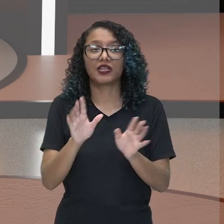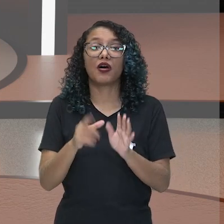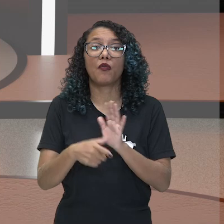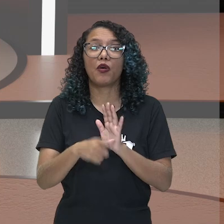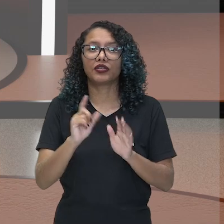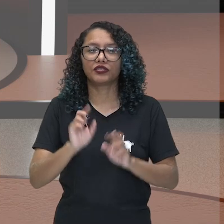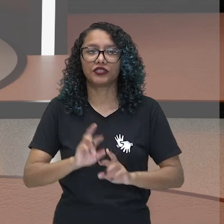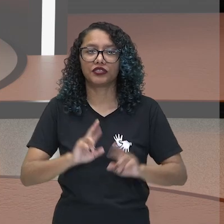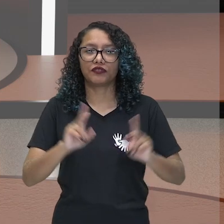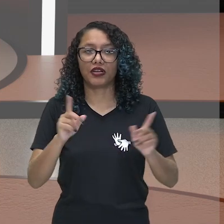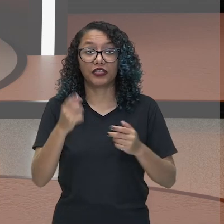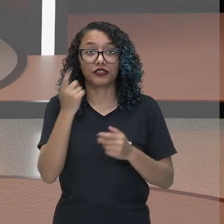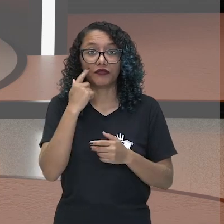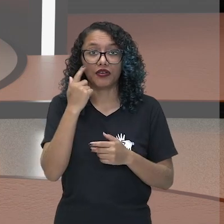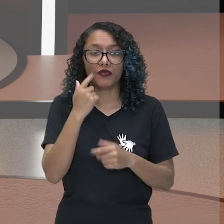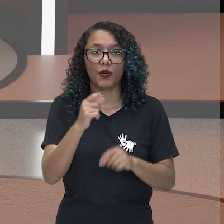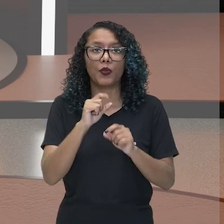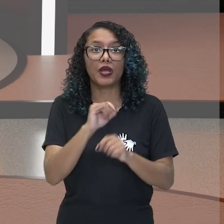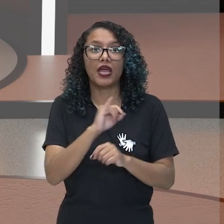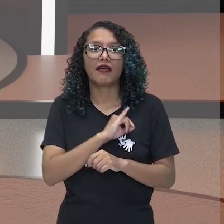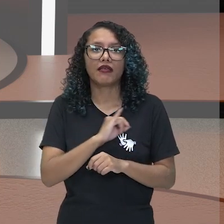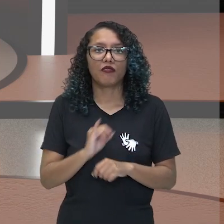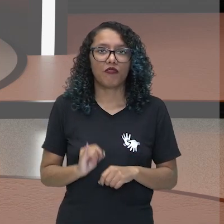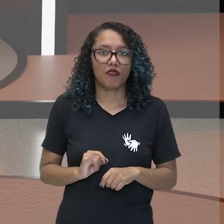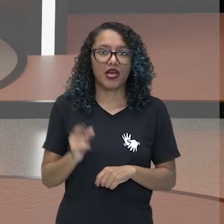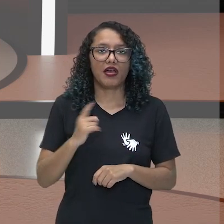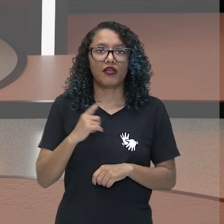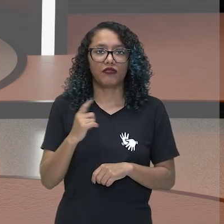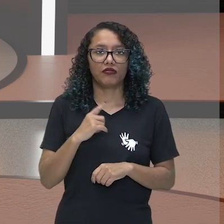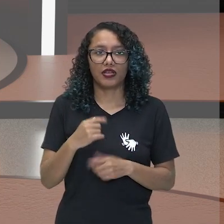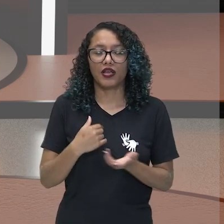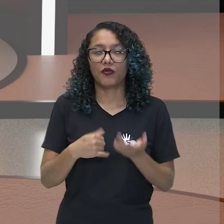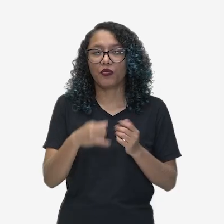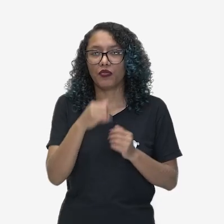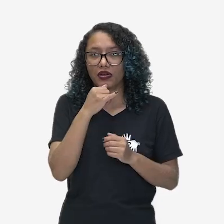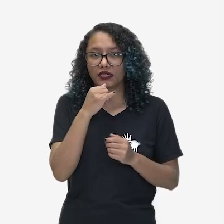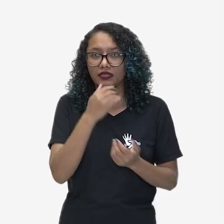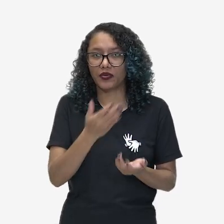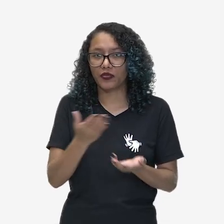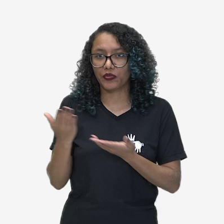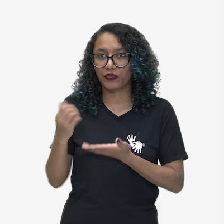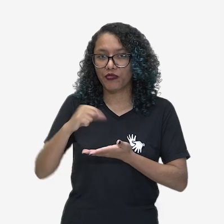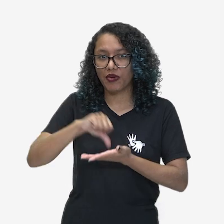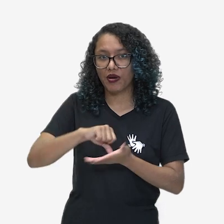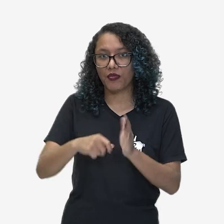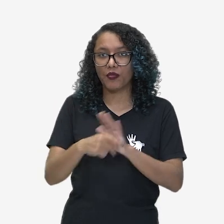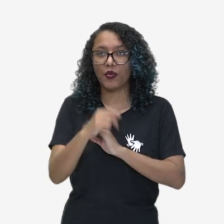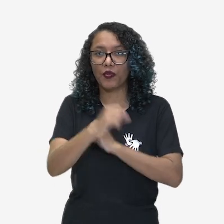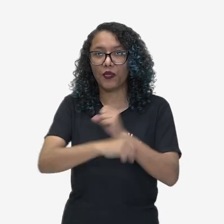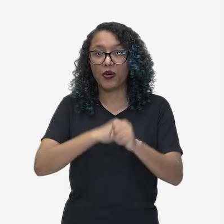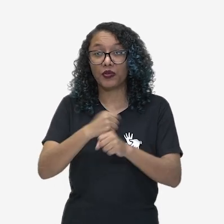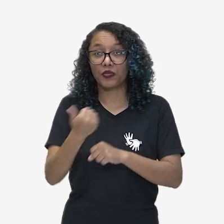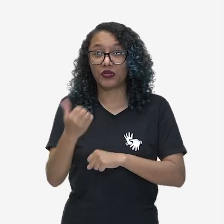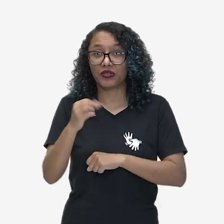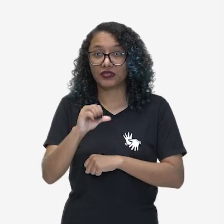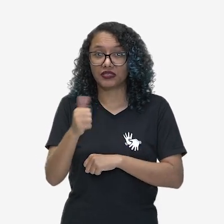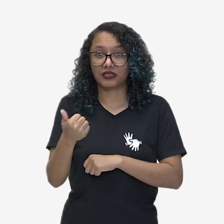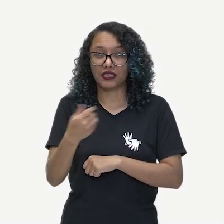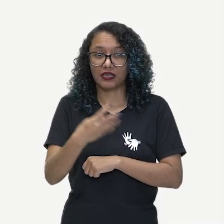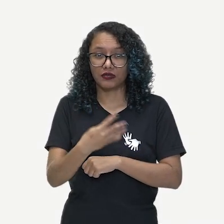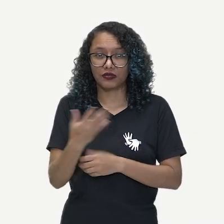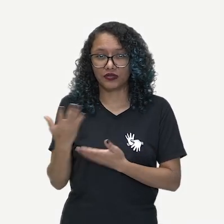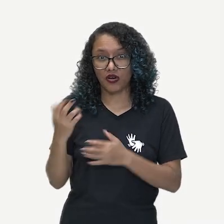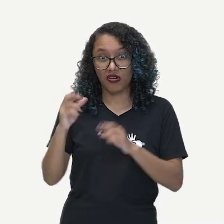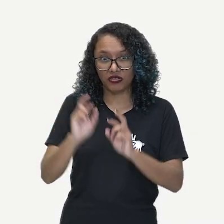impérios ocorrendo, como a gente verifica no mapa da Europa de 1914. Olha só. Então aqui a gente tem um mapa, olha como ele já